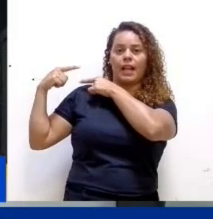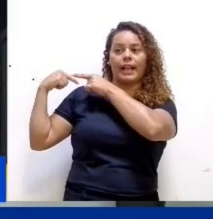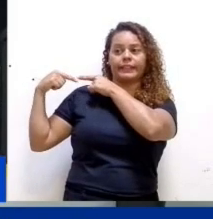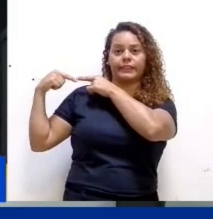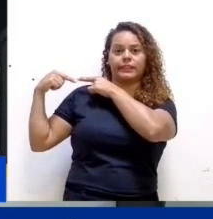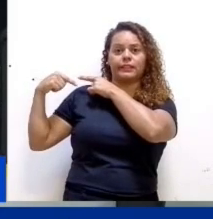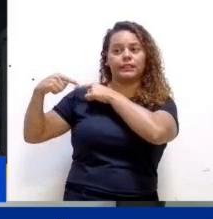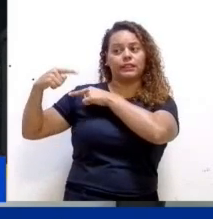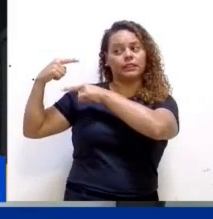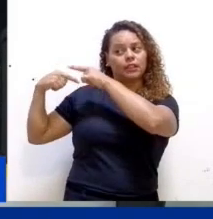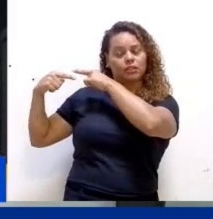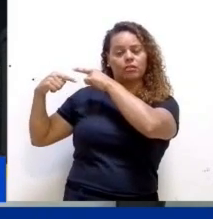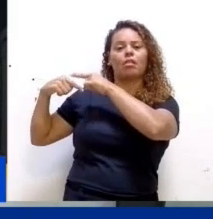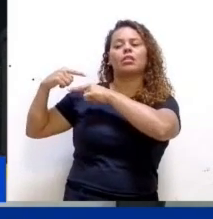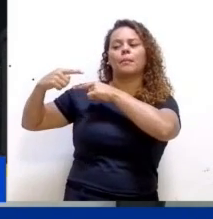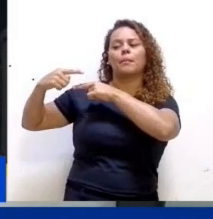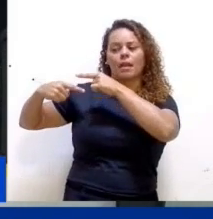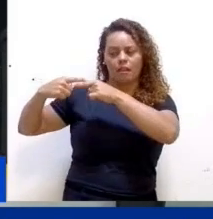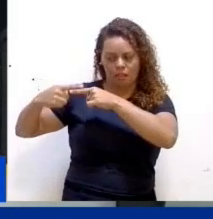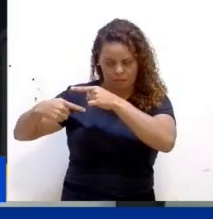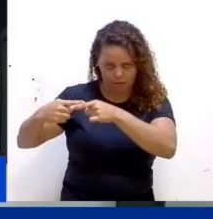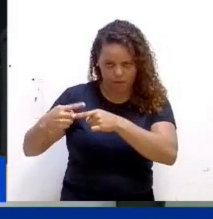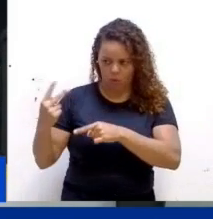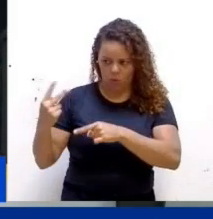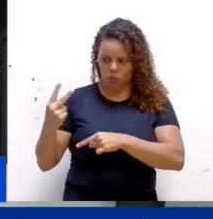palavra palestrante Gabriela Valente.